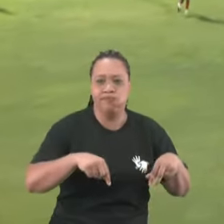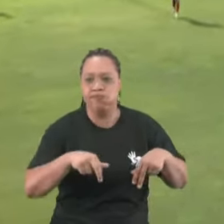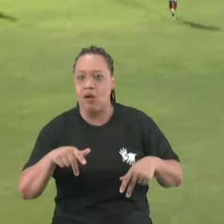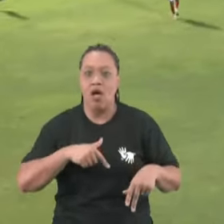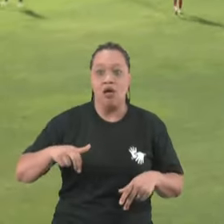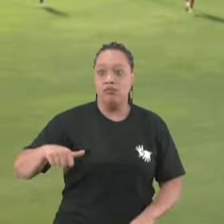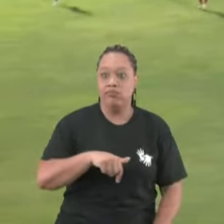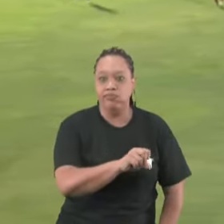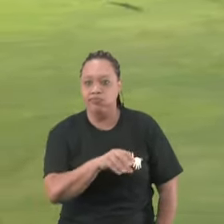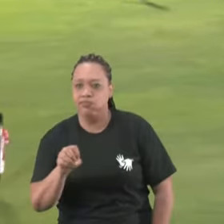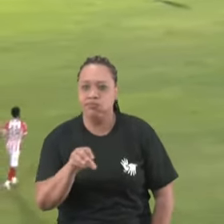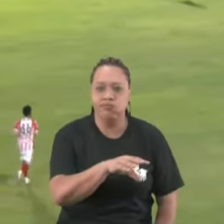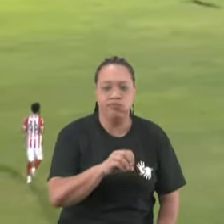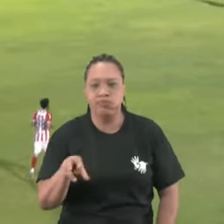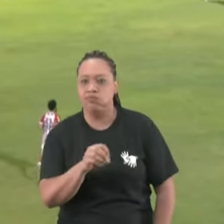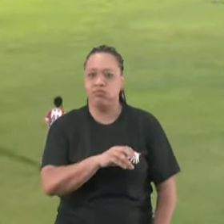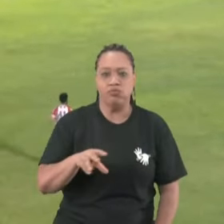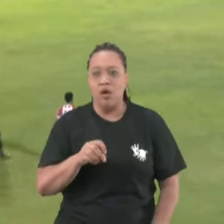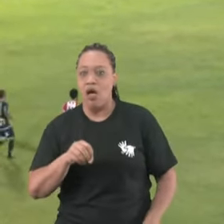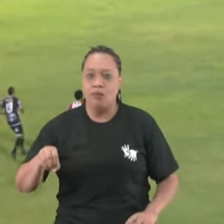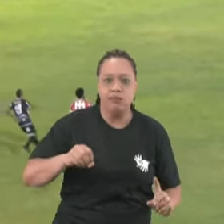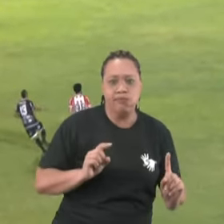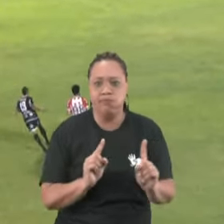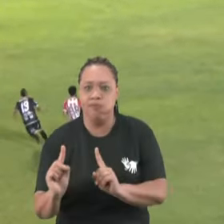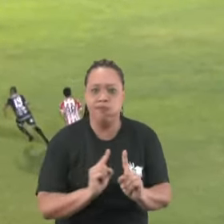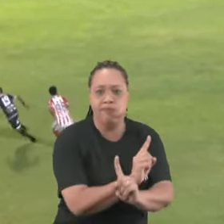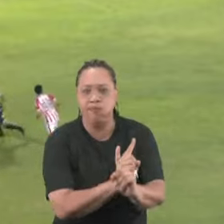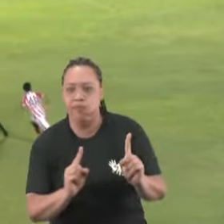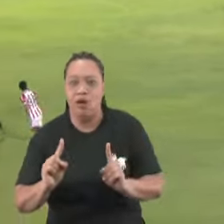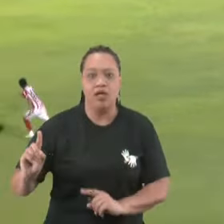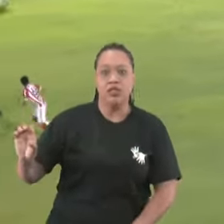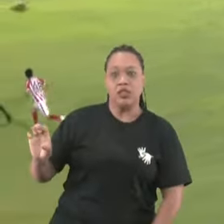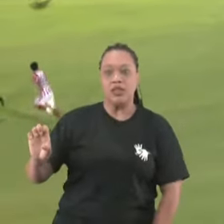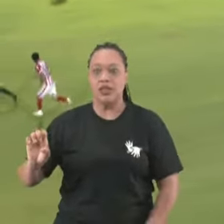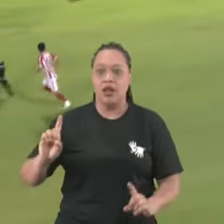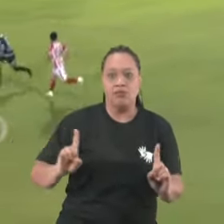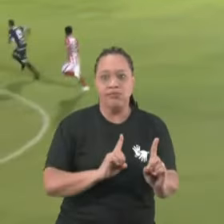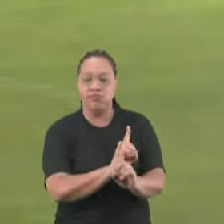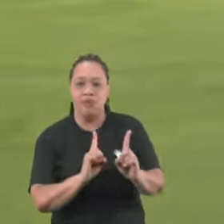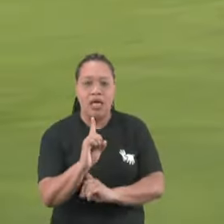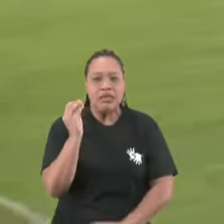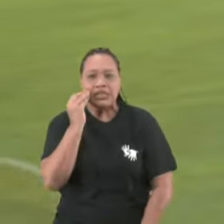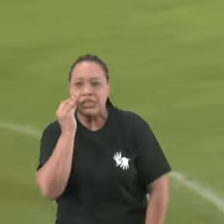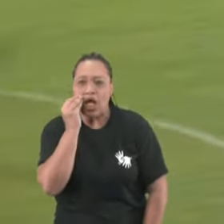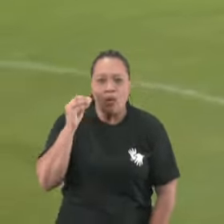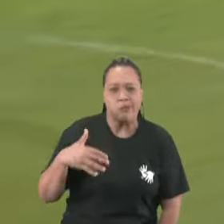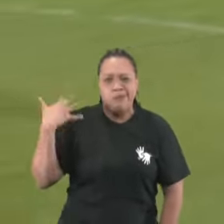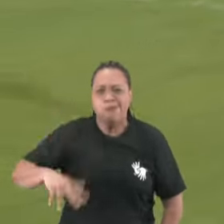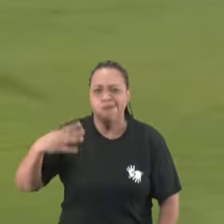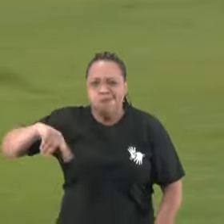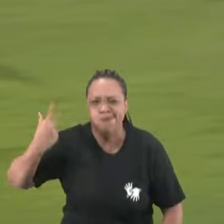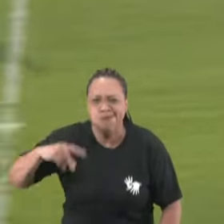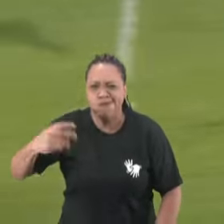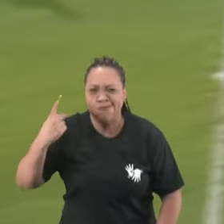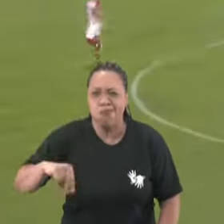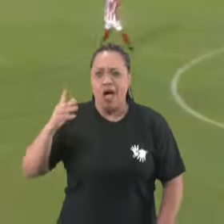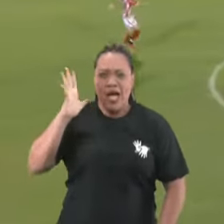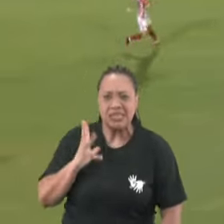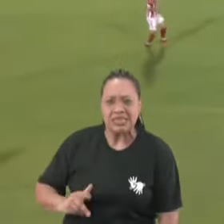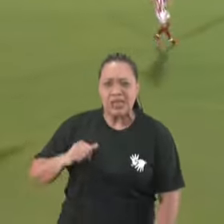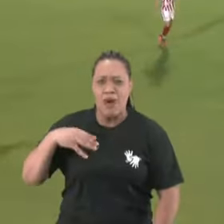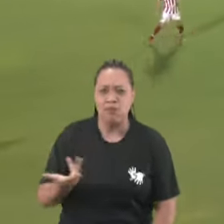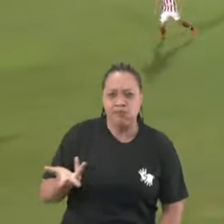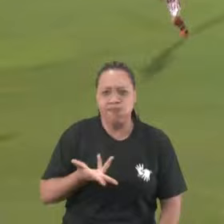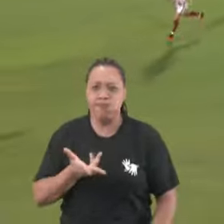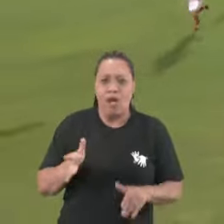segura, trabalha na perna esquerda, passa para a direita, tenta o passe para o Caio César. Erro agora do CRB,